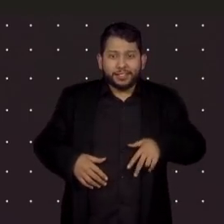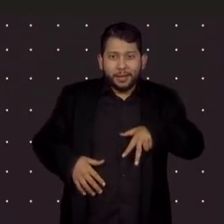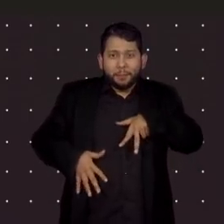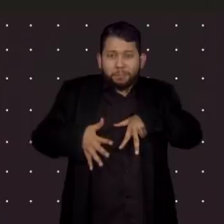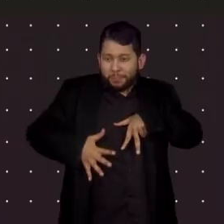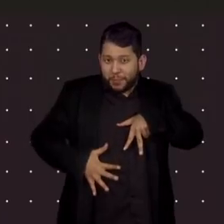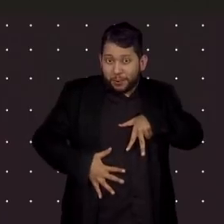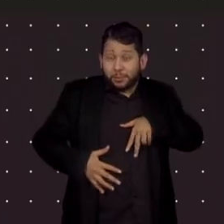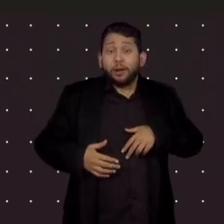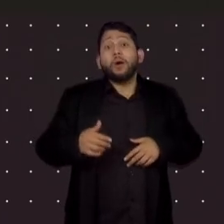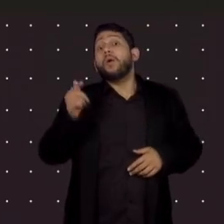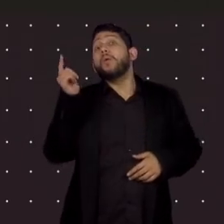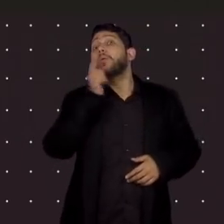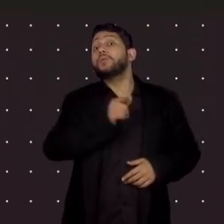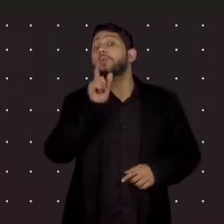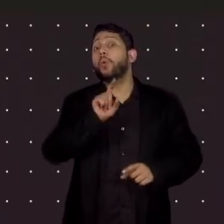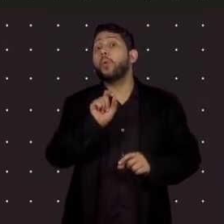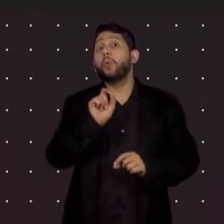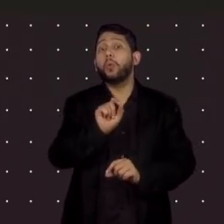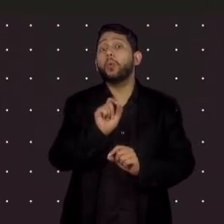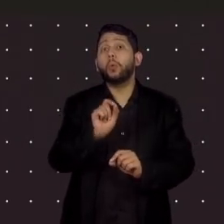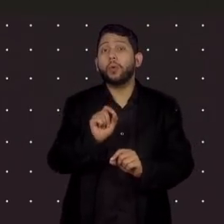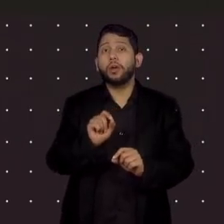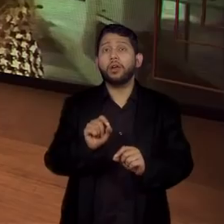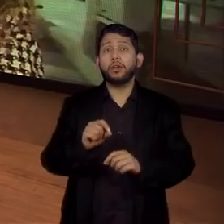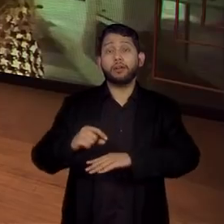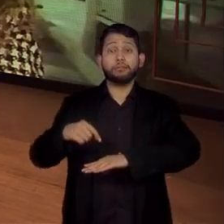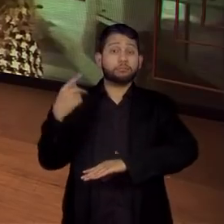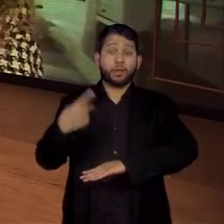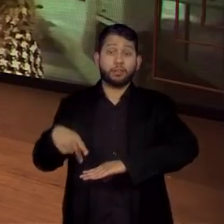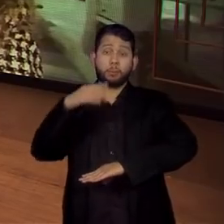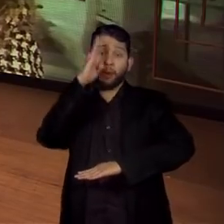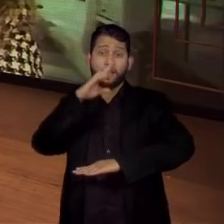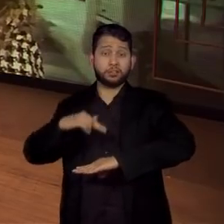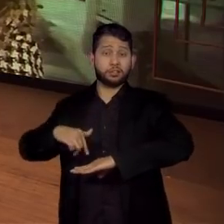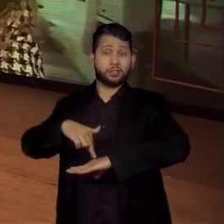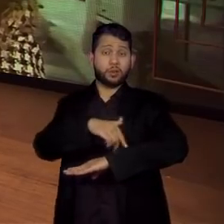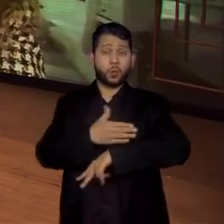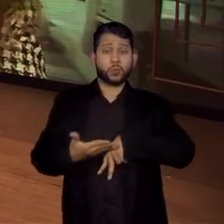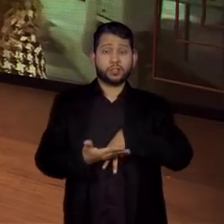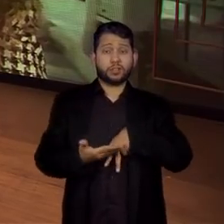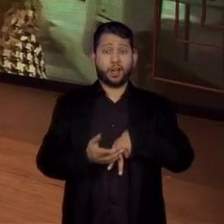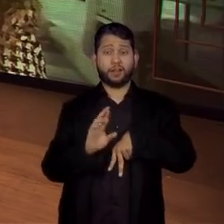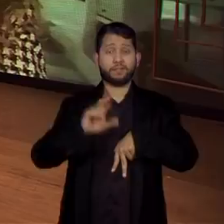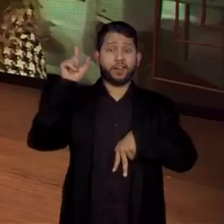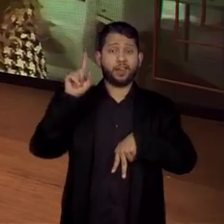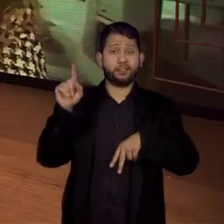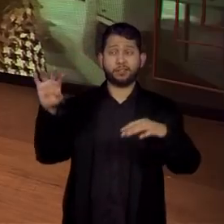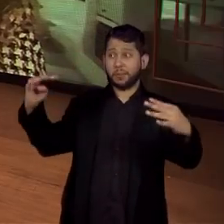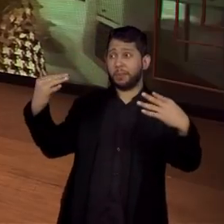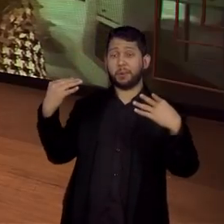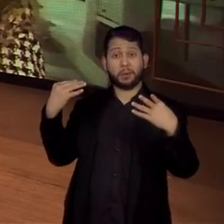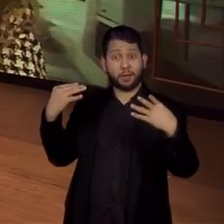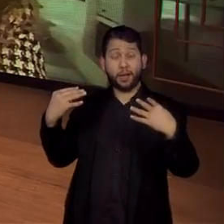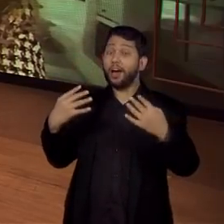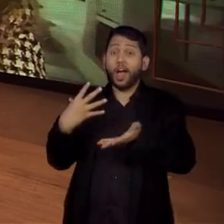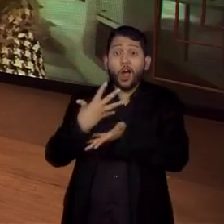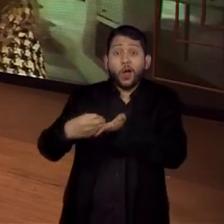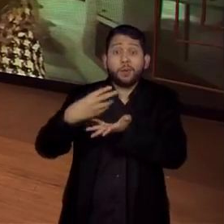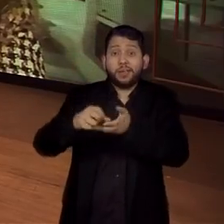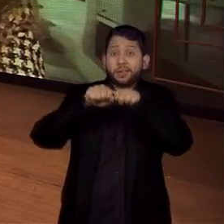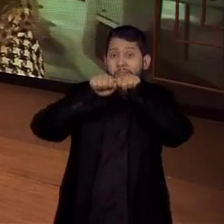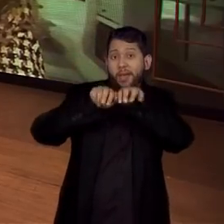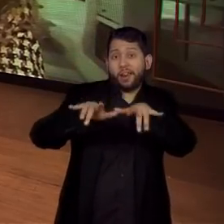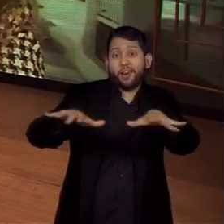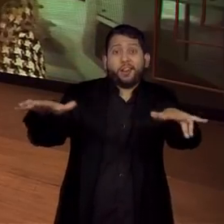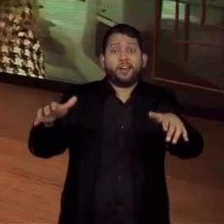e lançamos uma moda brasileira de usar mini saia, né? E completamente diferente, que era muito